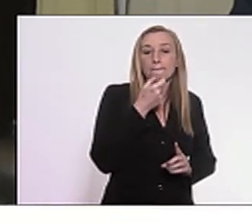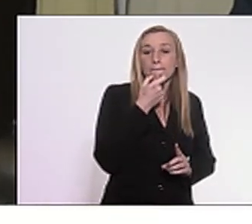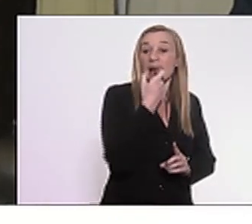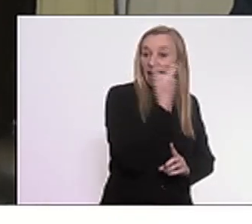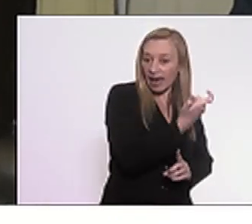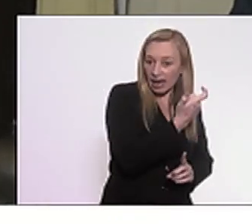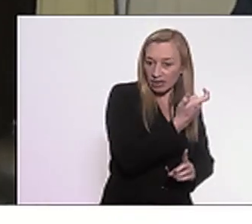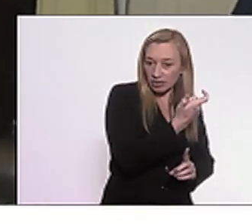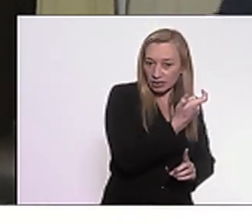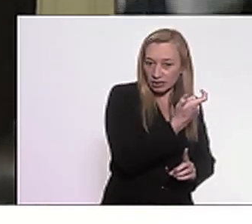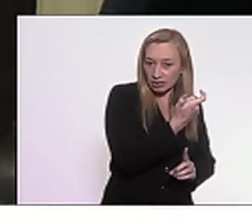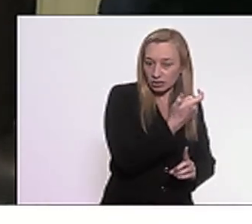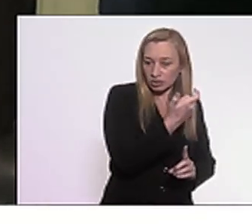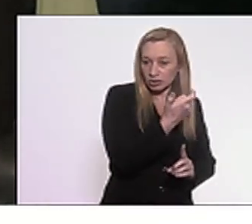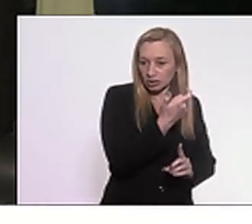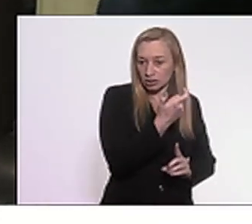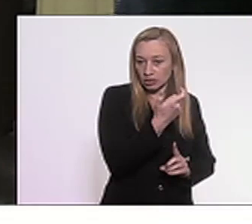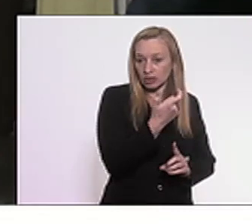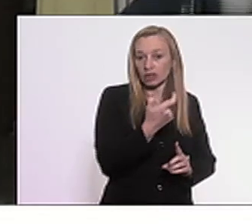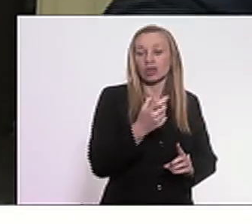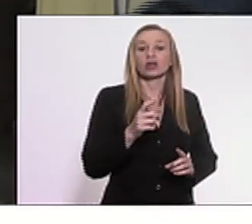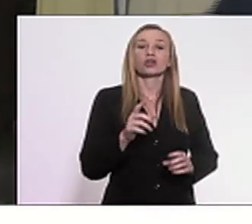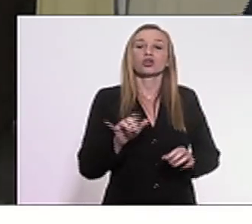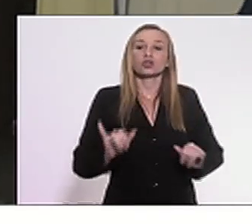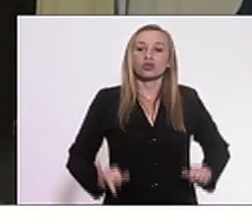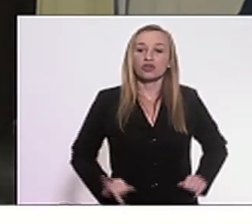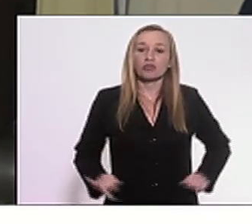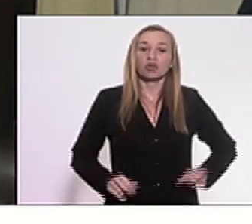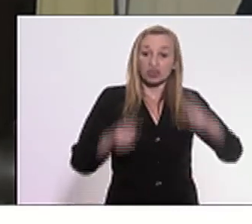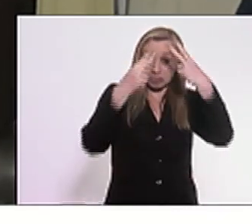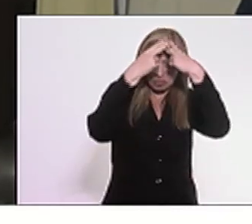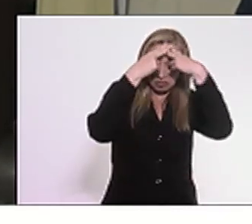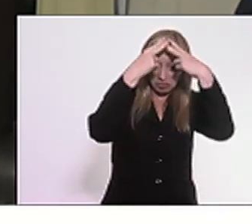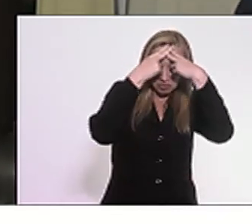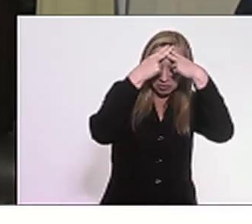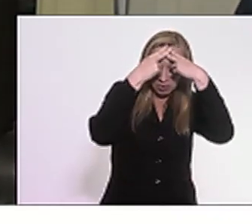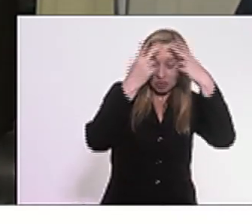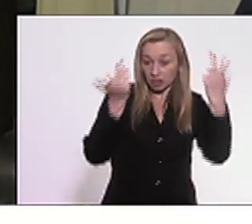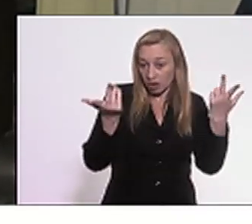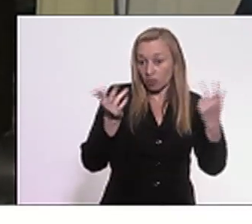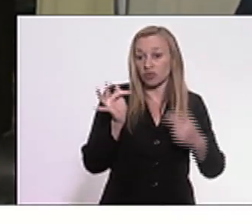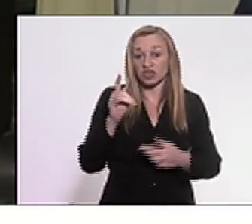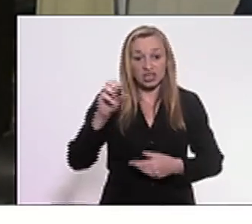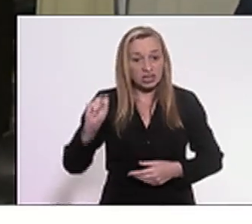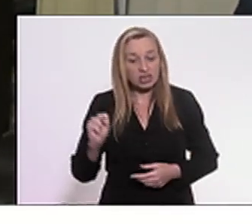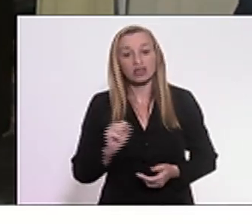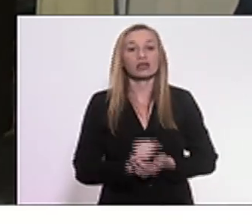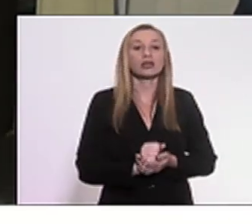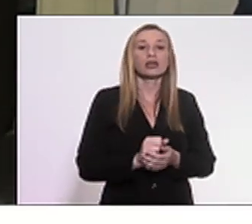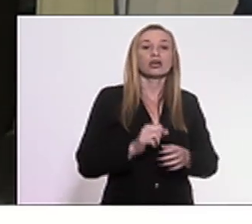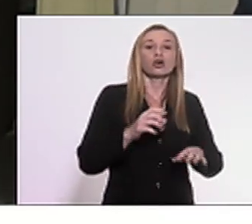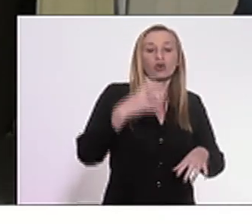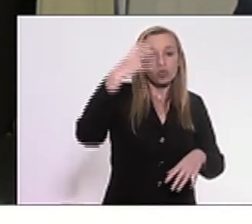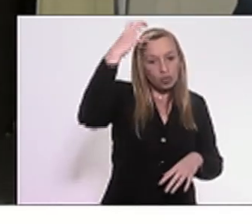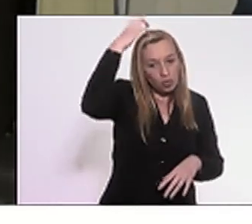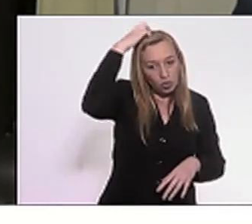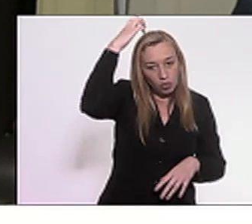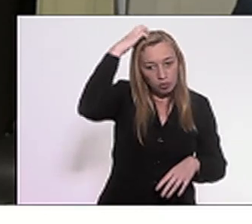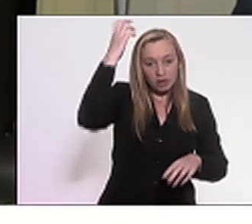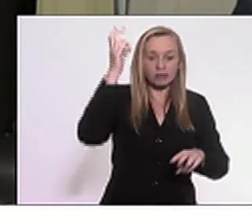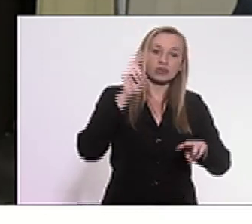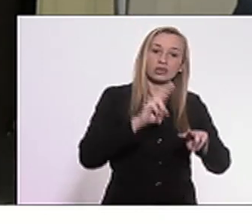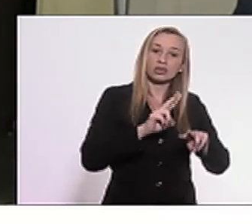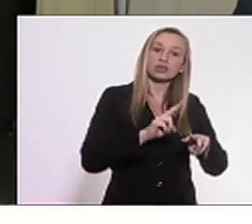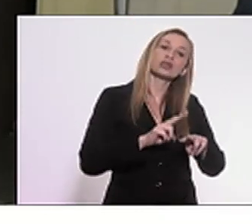causando-lhe dano ou sofrimento físico ou mental no exercício de emprego, cargo ou função. Pena, detenção de 1 a 2 anos e multa, além da